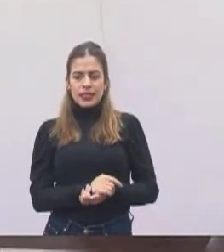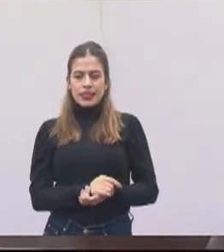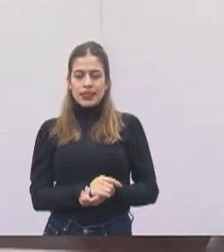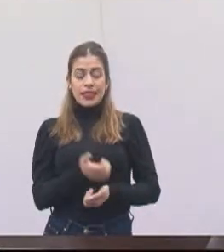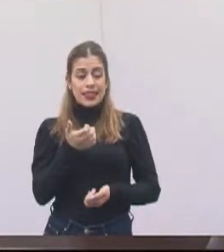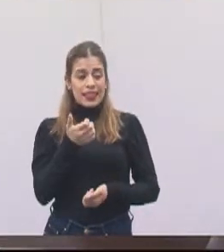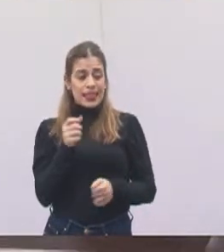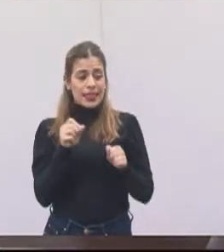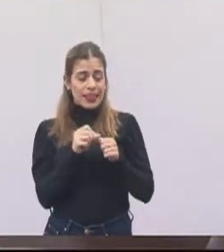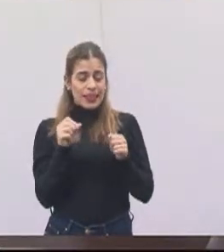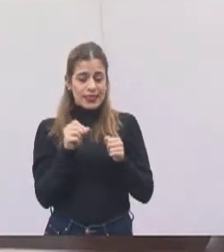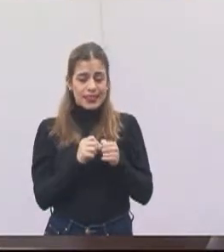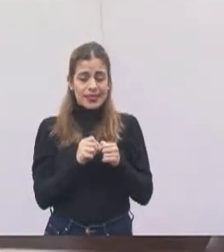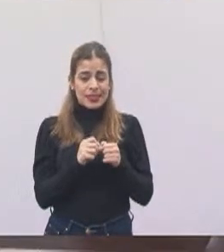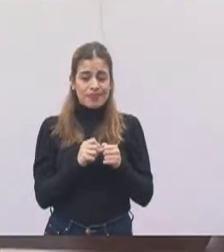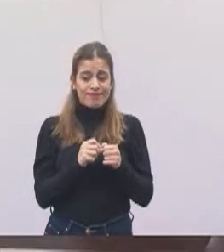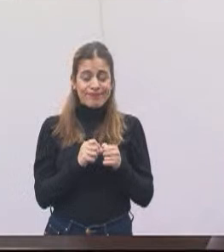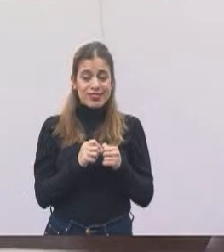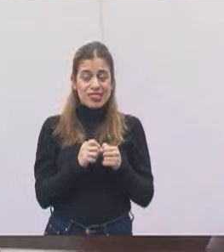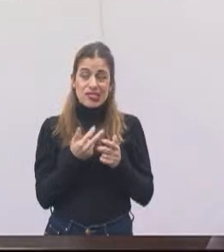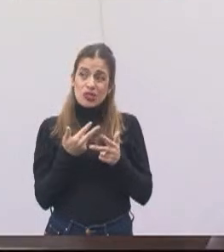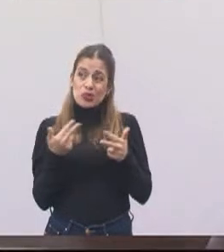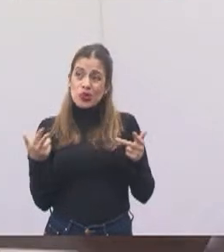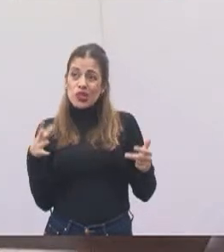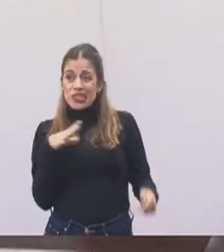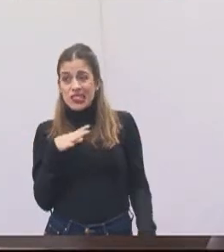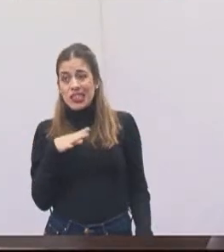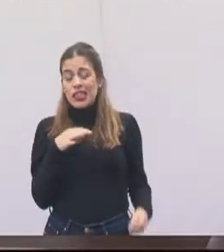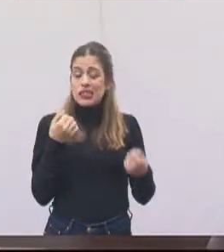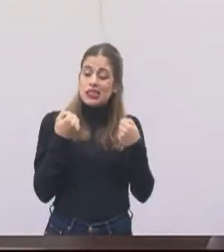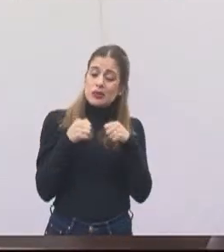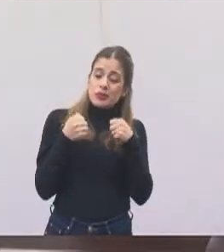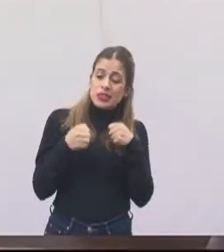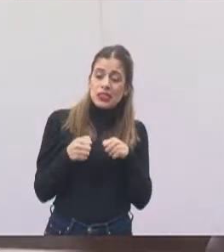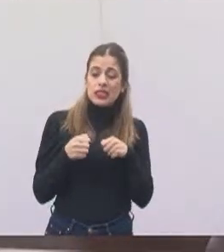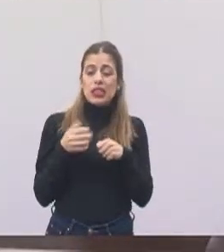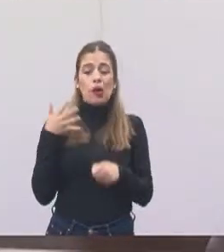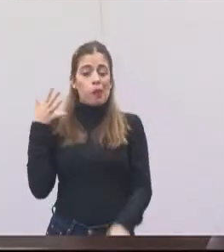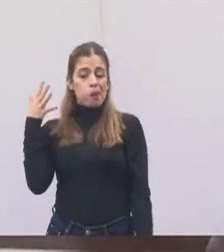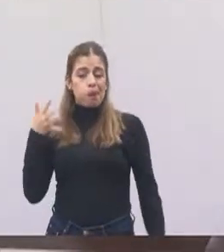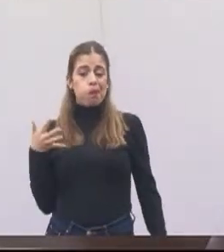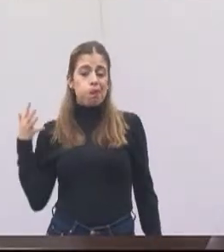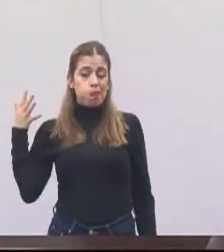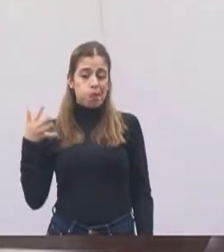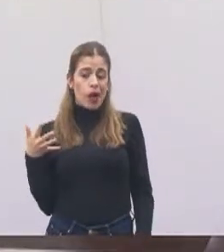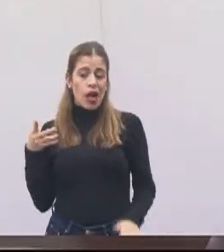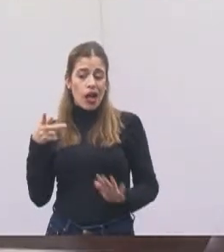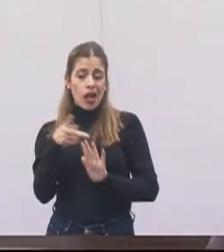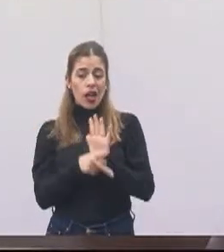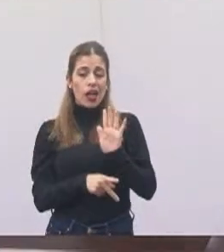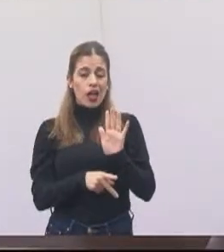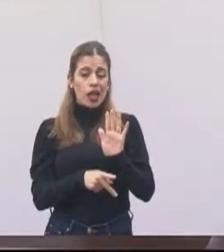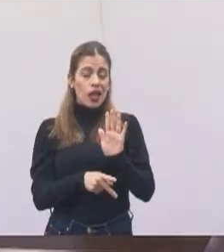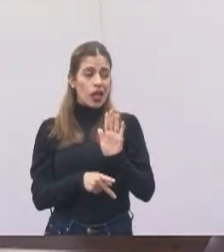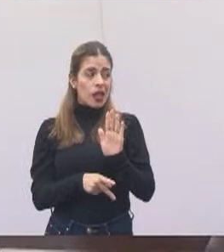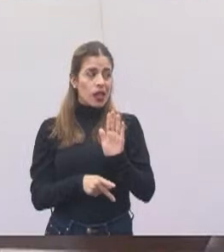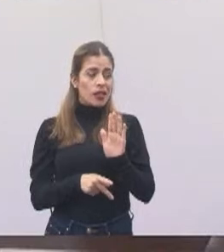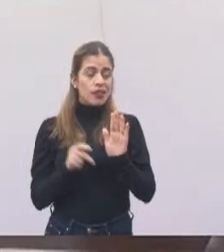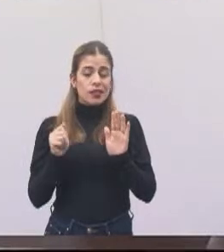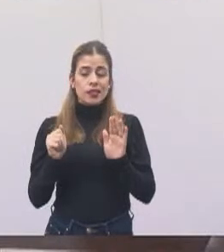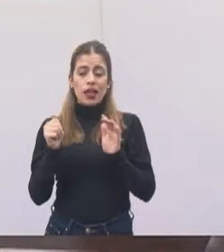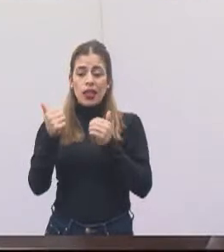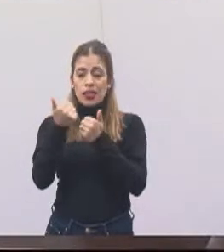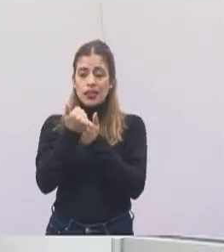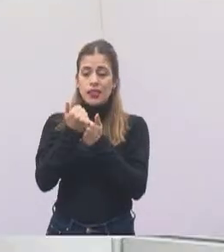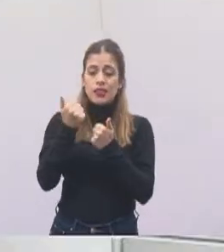quer fazer algo na cidade e tem que, no meio do discurso de um projeto que é da